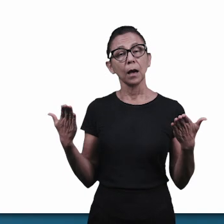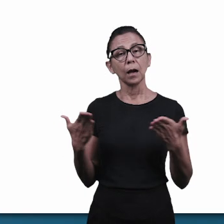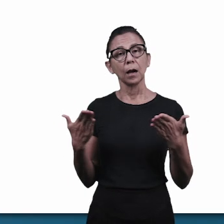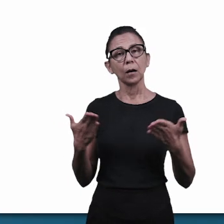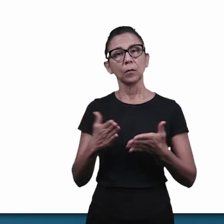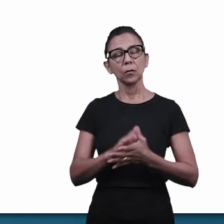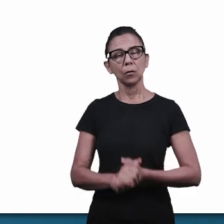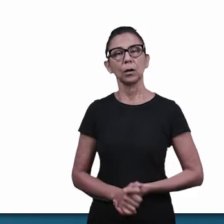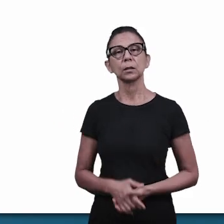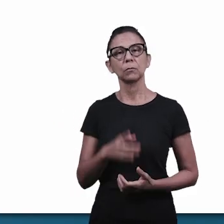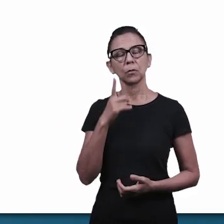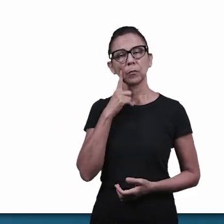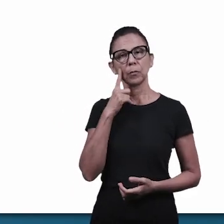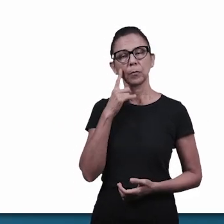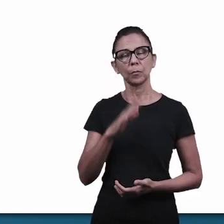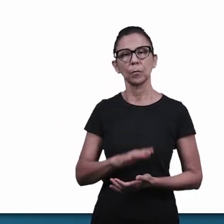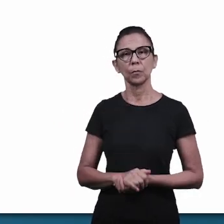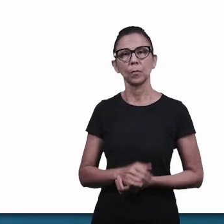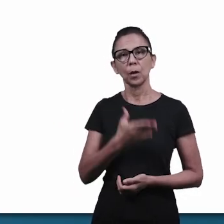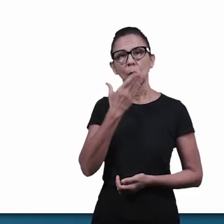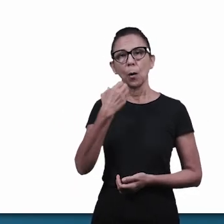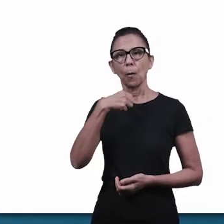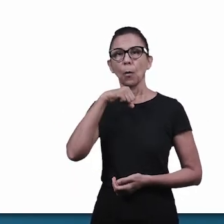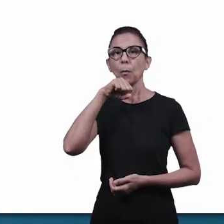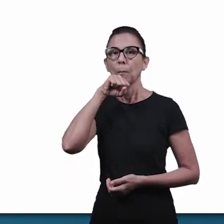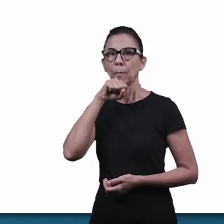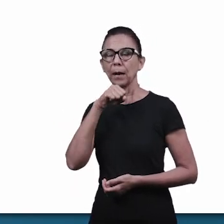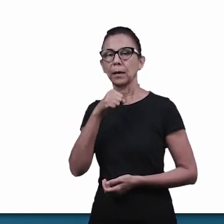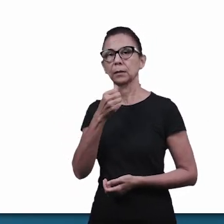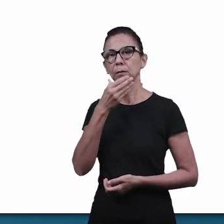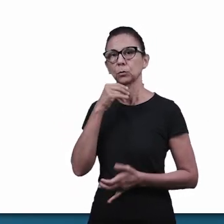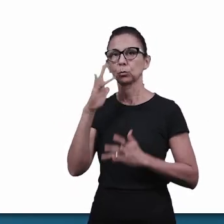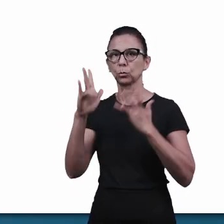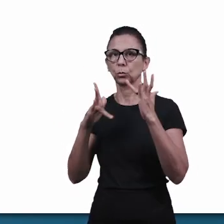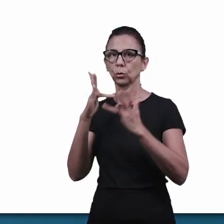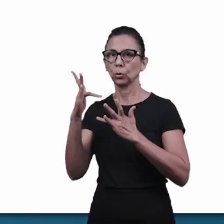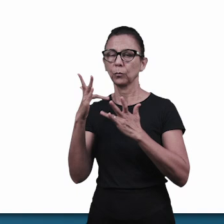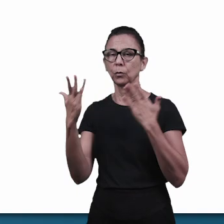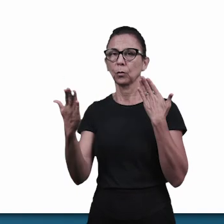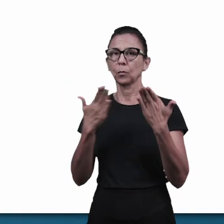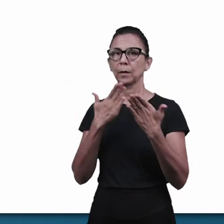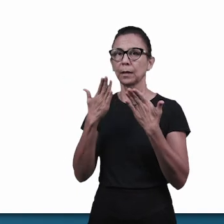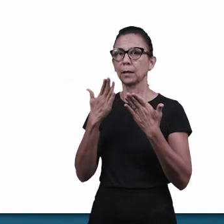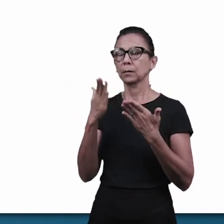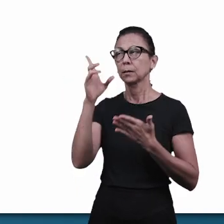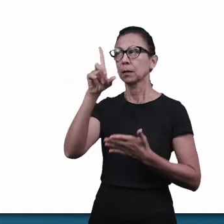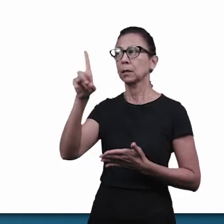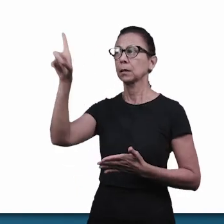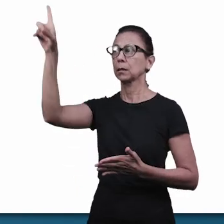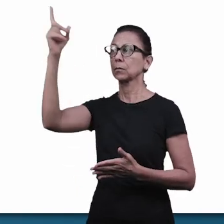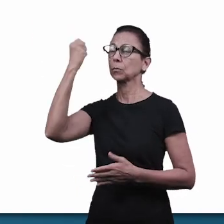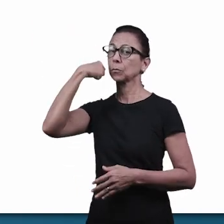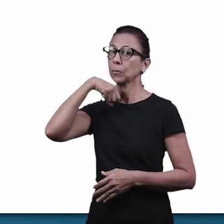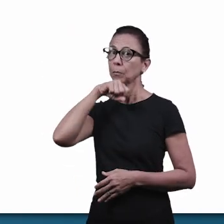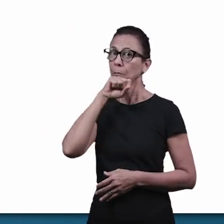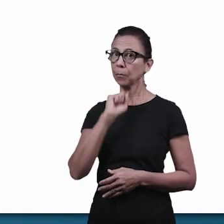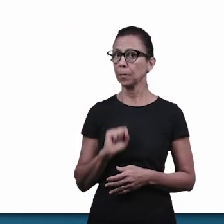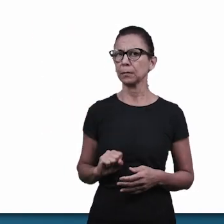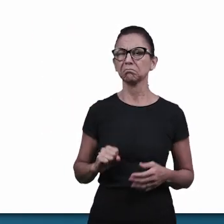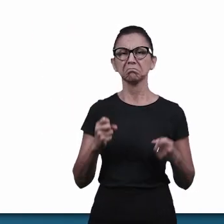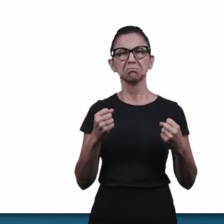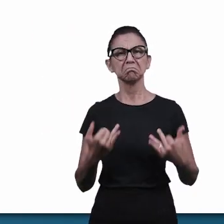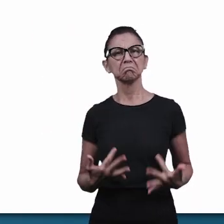depreende-se que o pai do noivo, na parábola, é a figura de Deus, o Pai. Isso, primeiramente, por